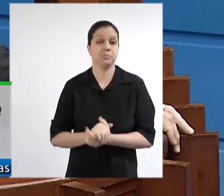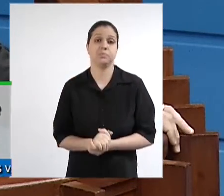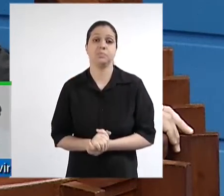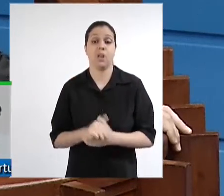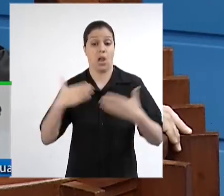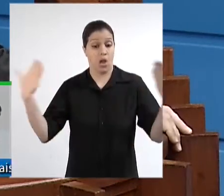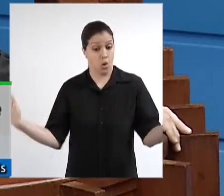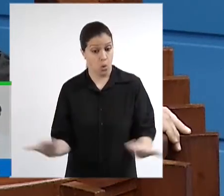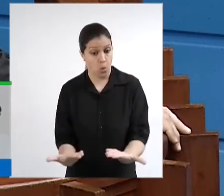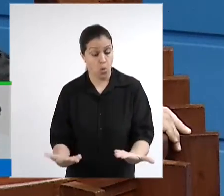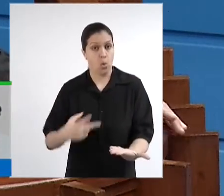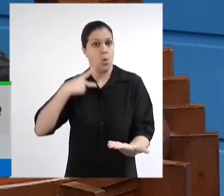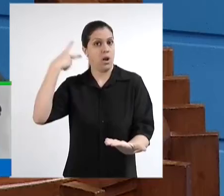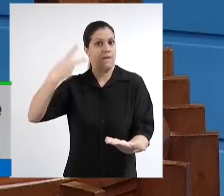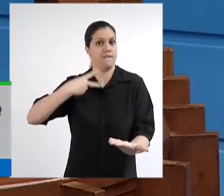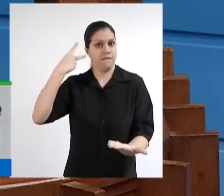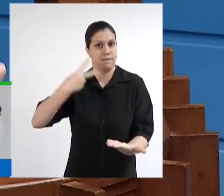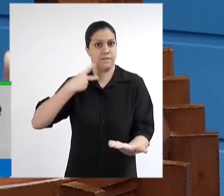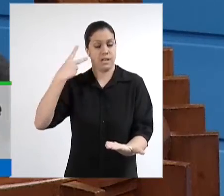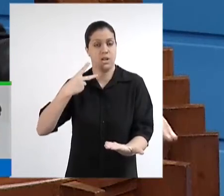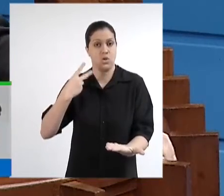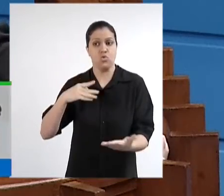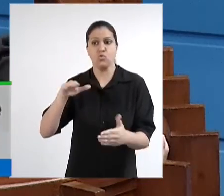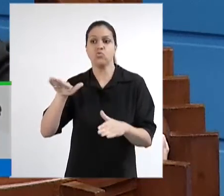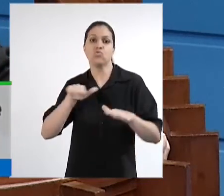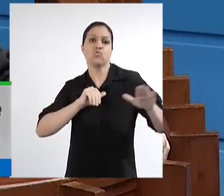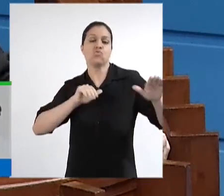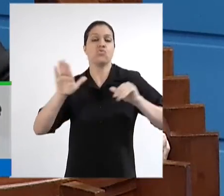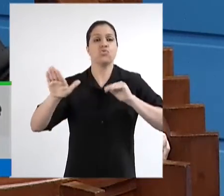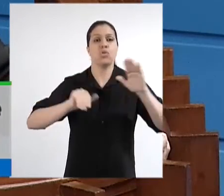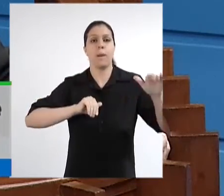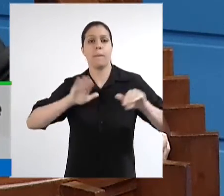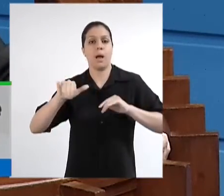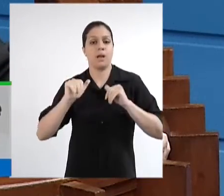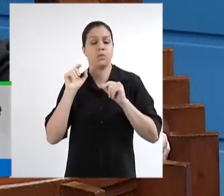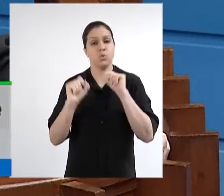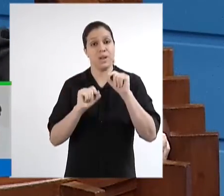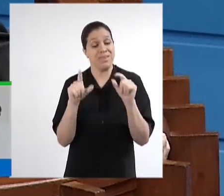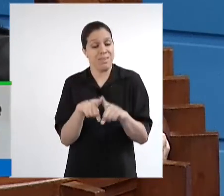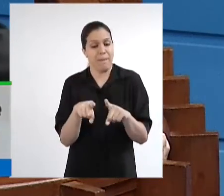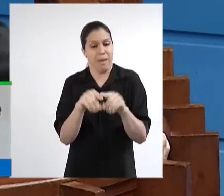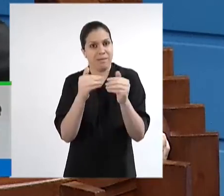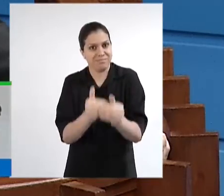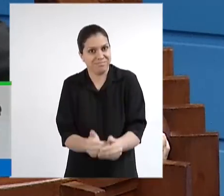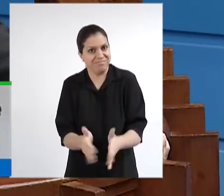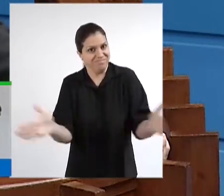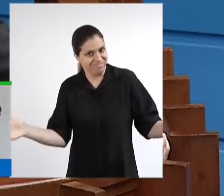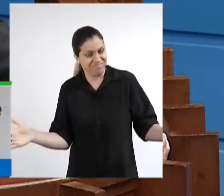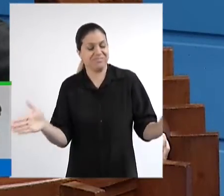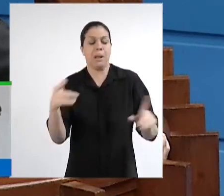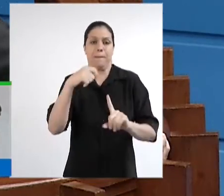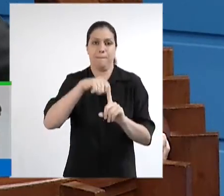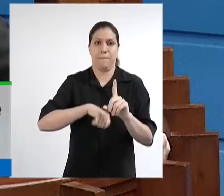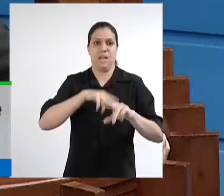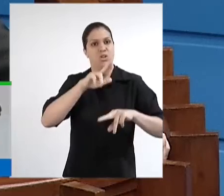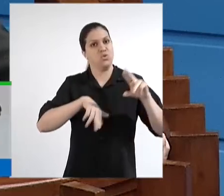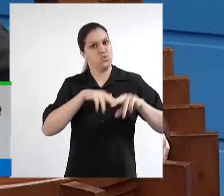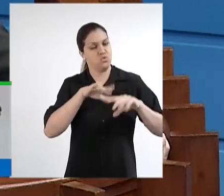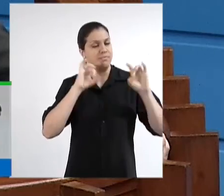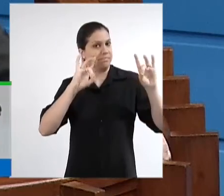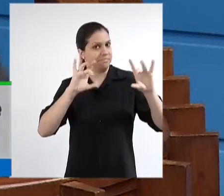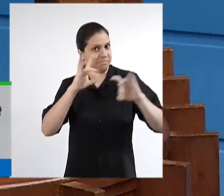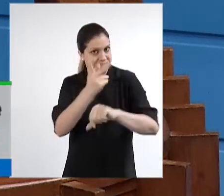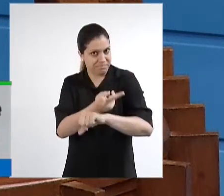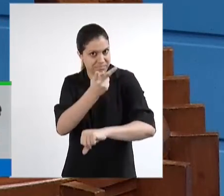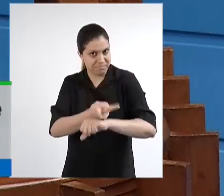vereadores agora estão sendo chamados a fazer os lançamentos do Junho Prata nos seus